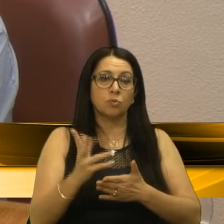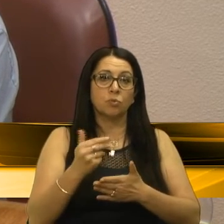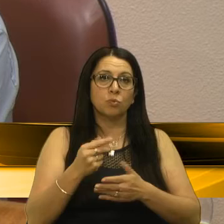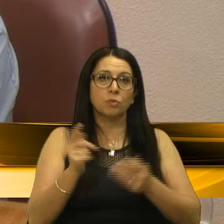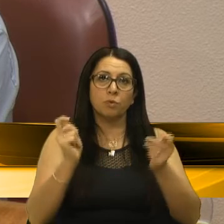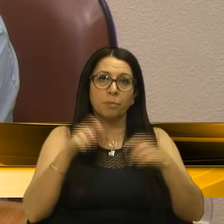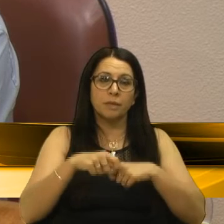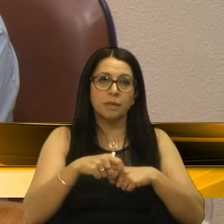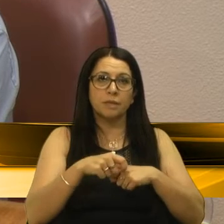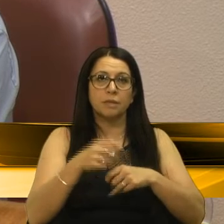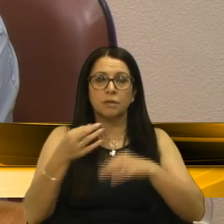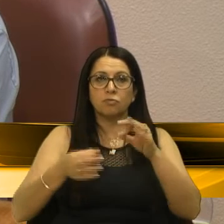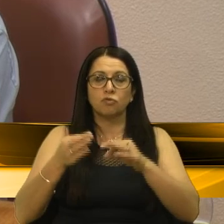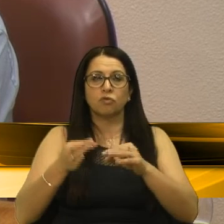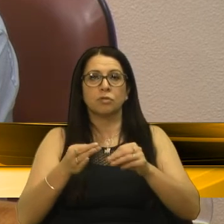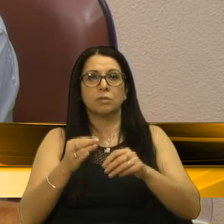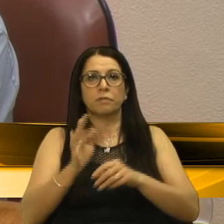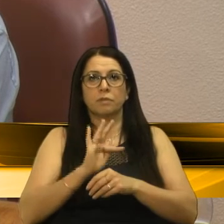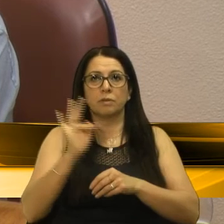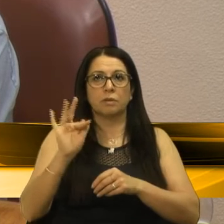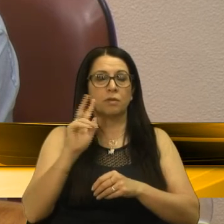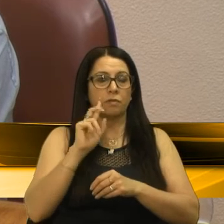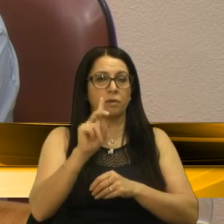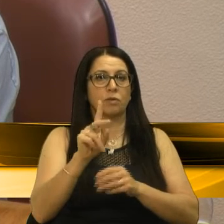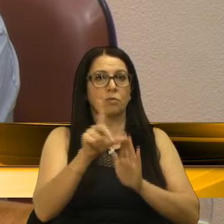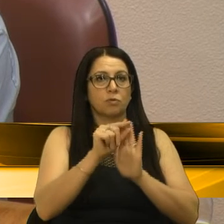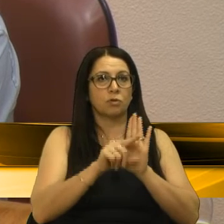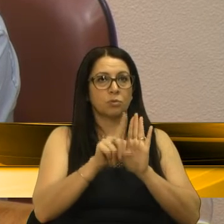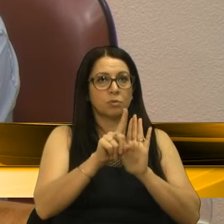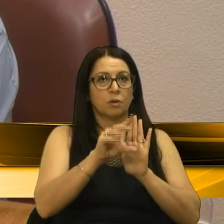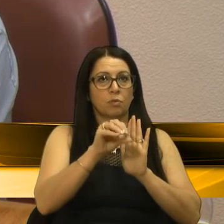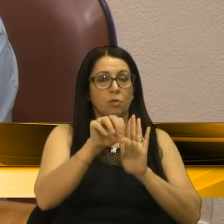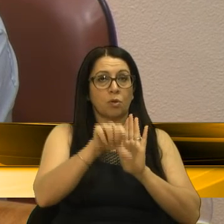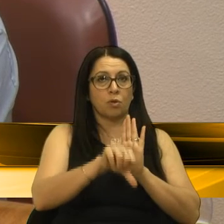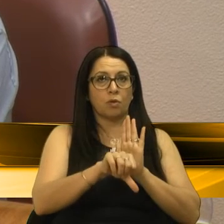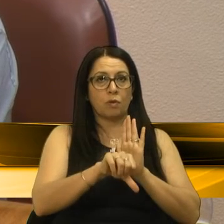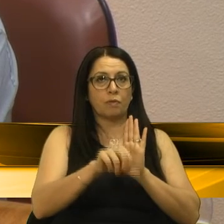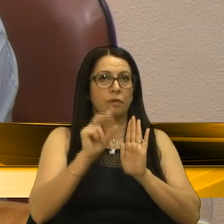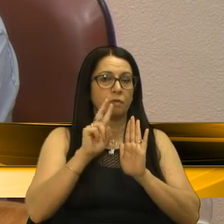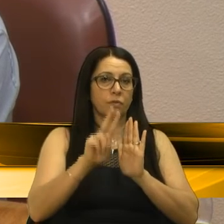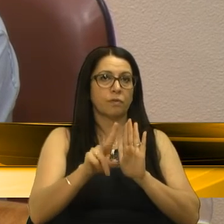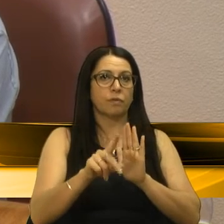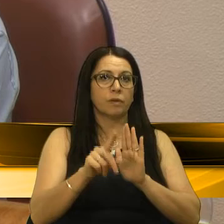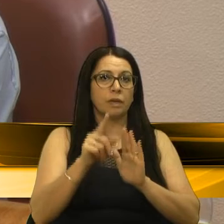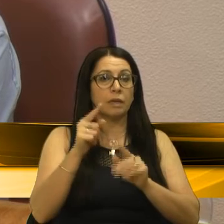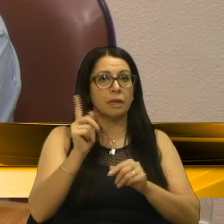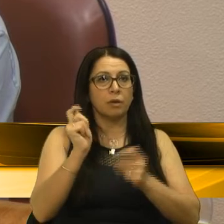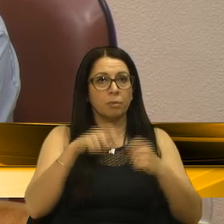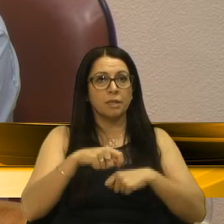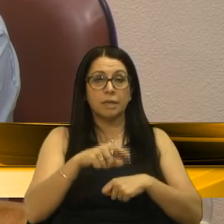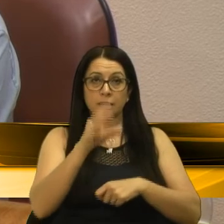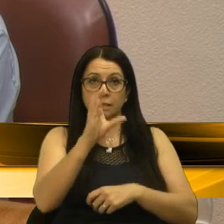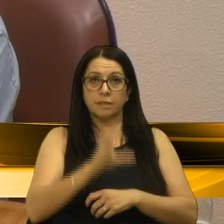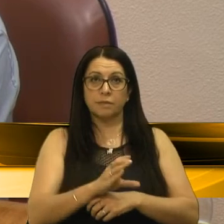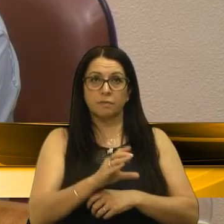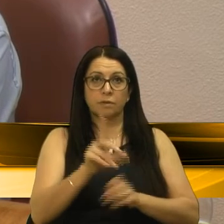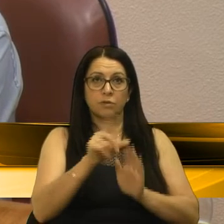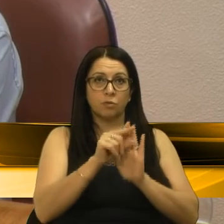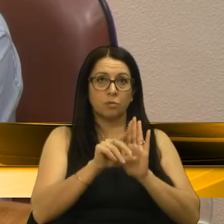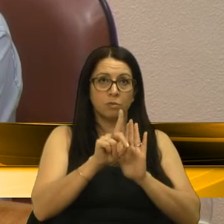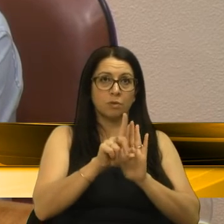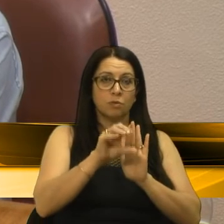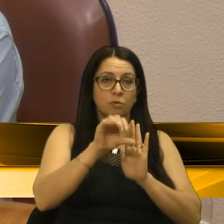da competência da Justiça Federal, aventando o seguinte no artigo 109, notadamente no que toca à competência civil. Artigo